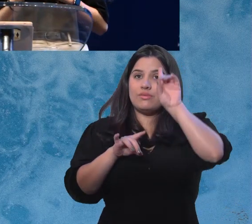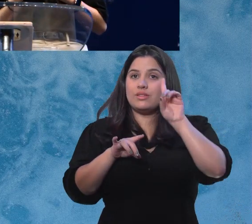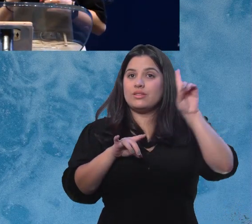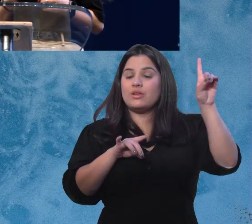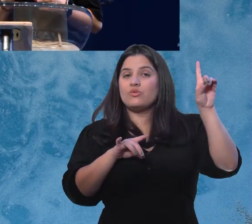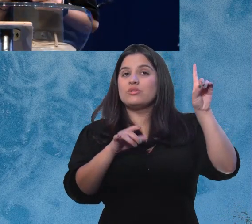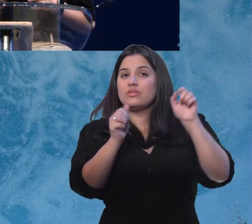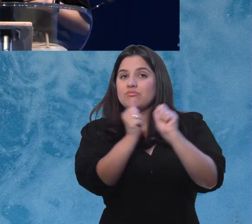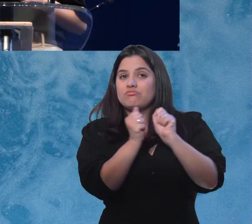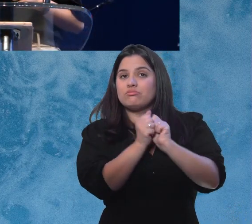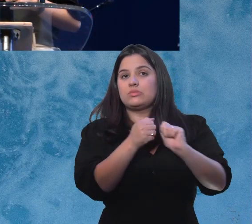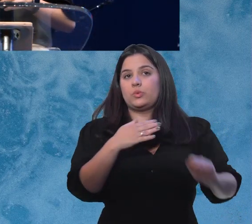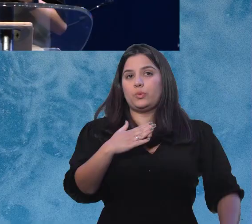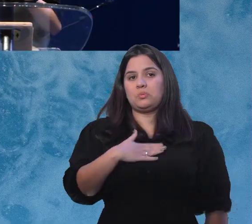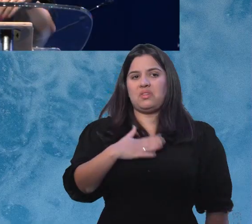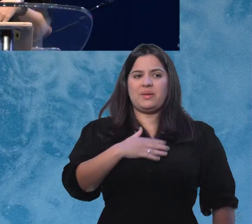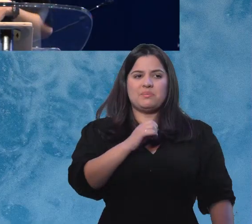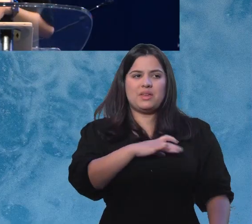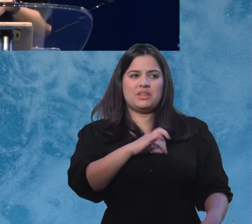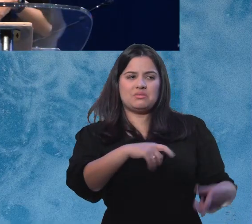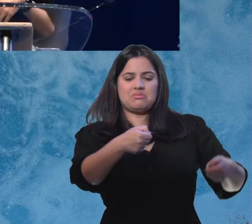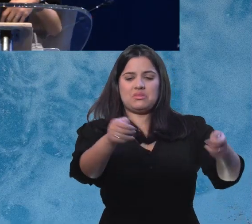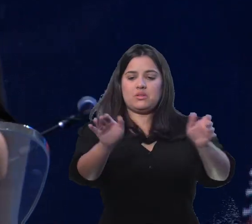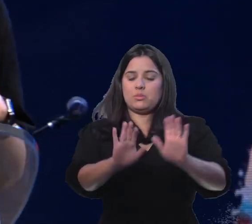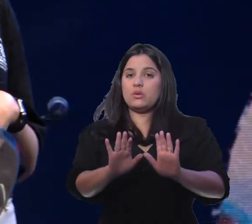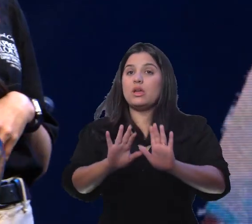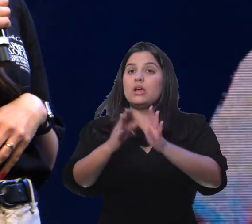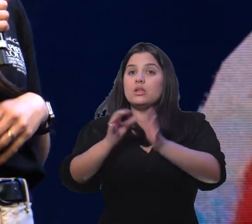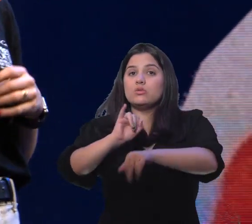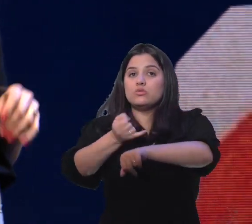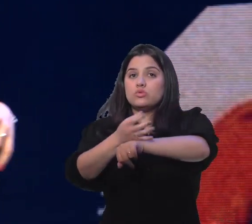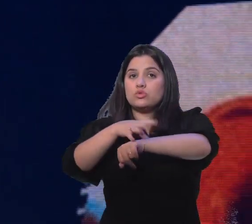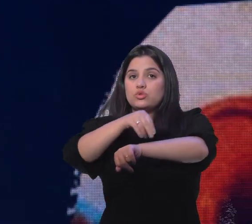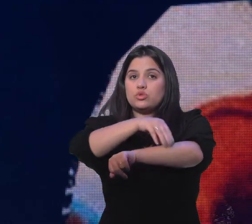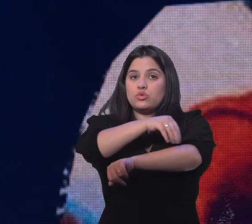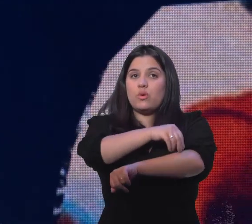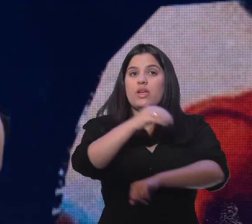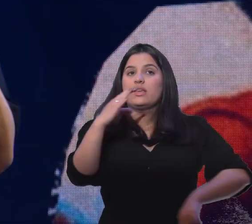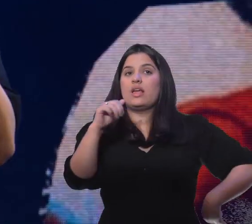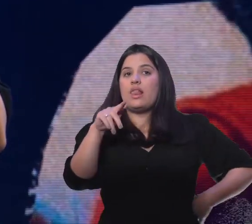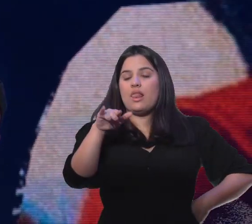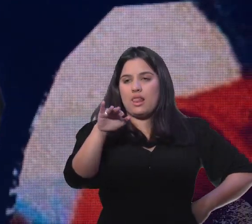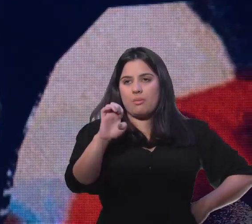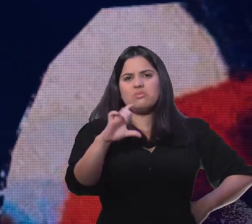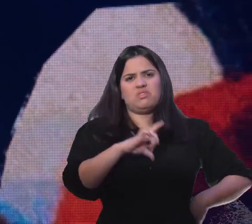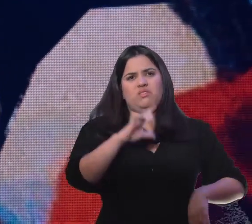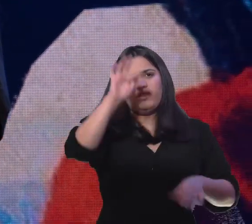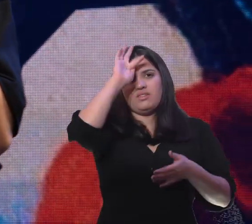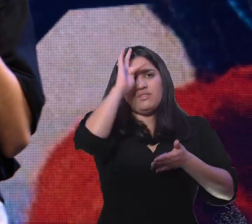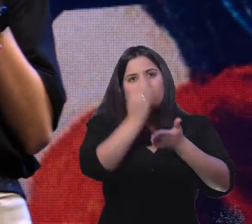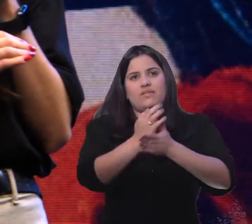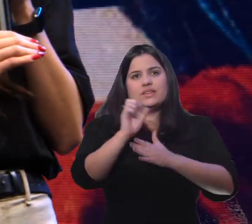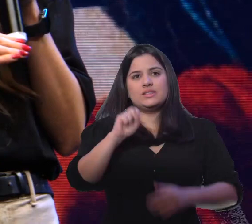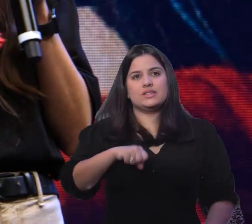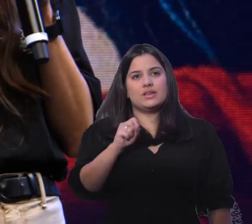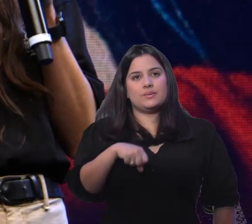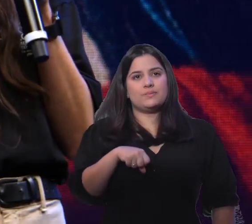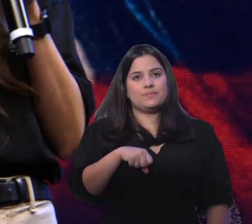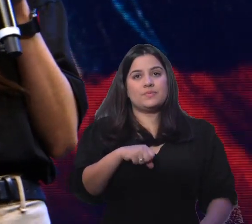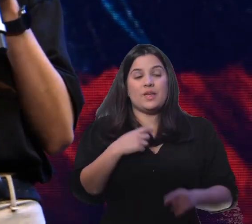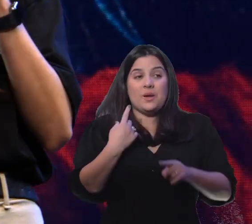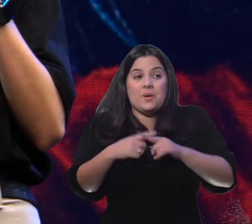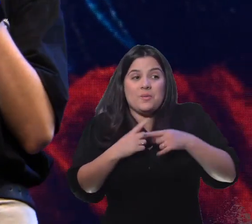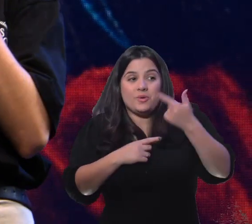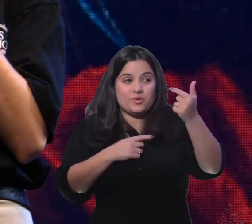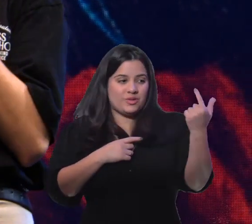conosco. Não tenham medo deles. Então Josué e Caleb tiveram fé, mas eles foram um voto vencido ali. Porque os outros 10 estavam